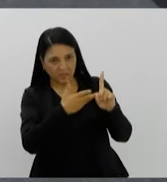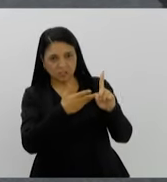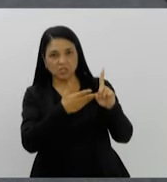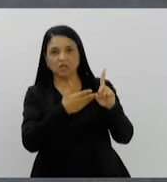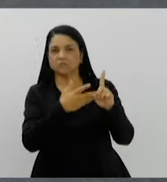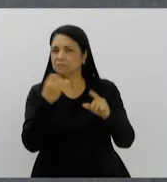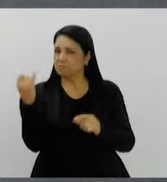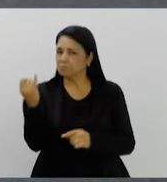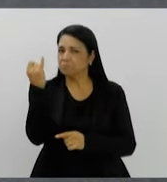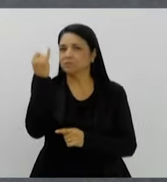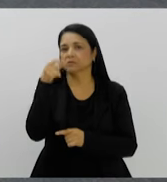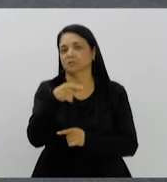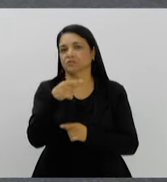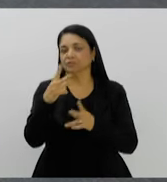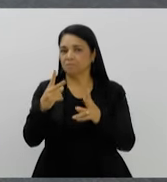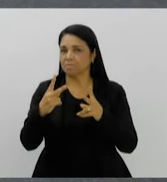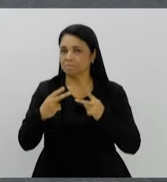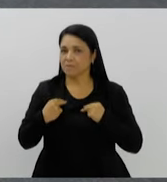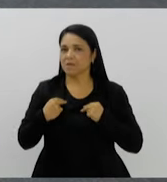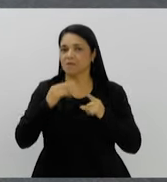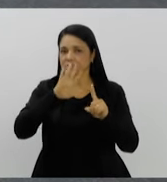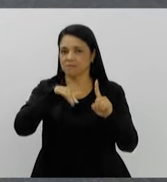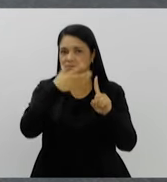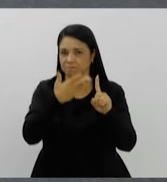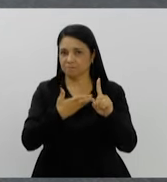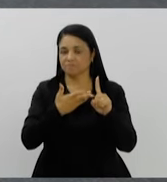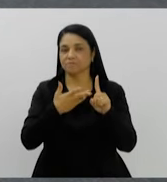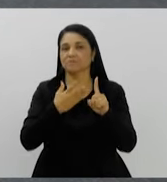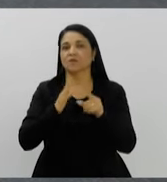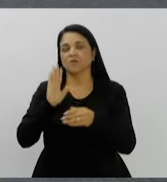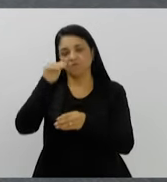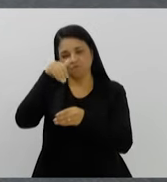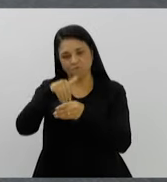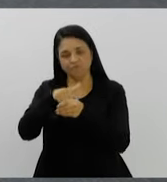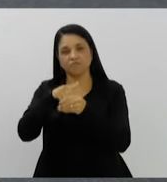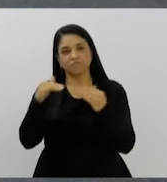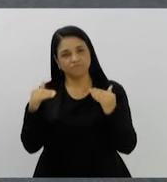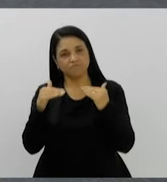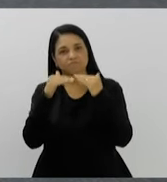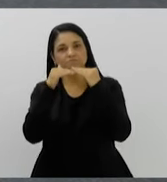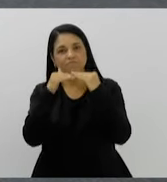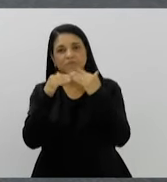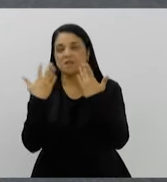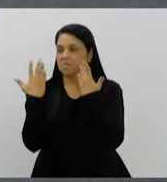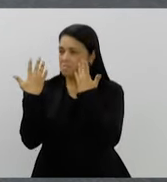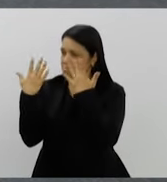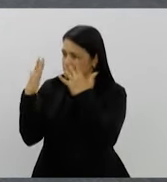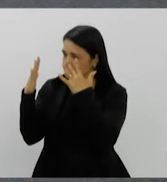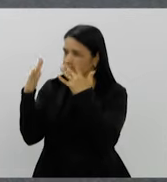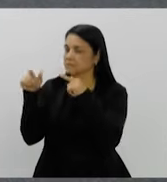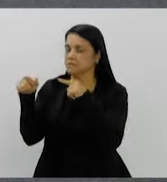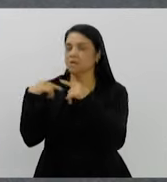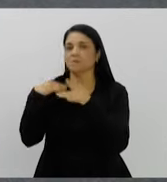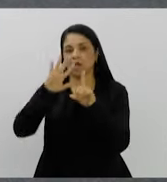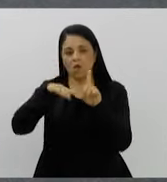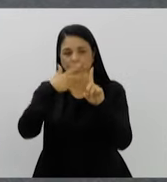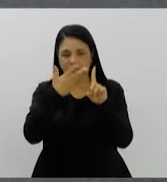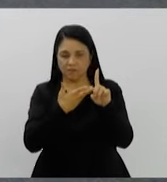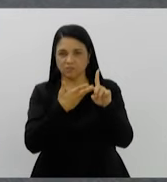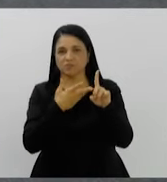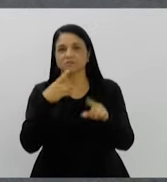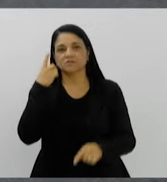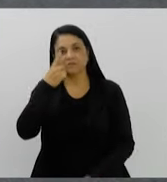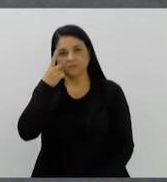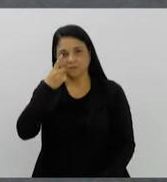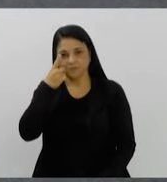que merece a homenagem faço questão de declarar o voto favorável parabenizar a vossa excelência pela homenagem faço questão de